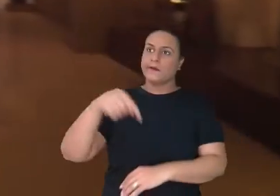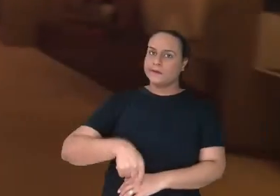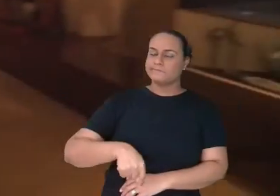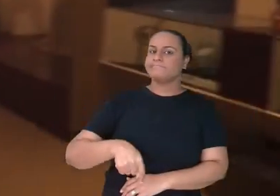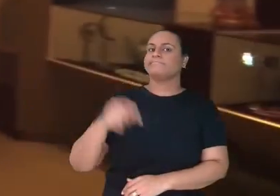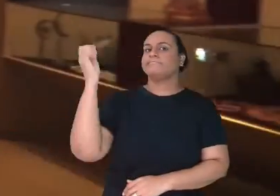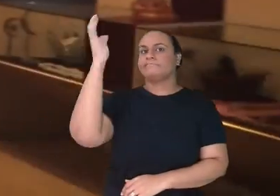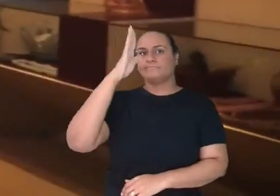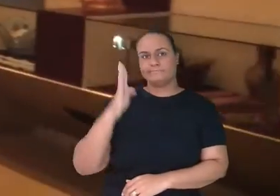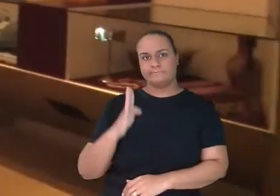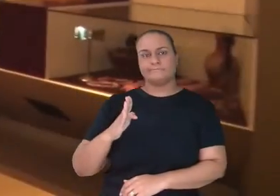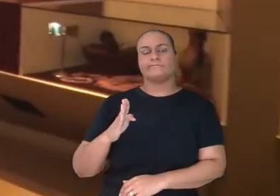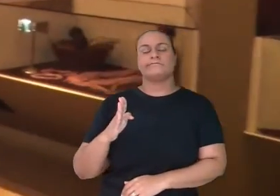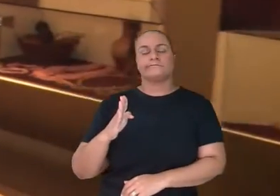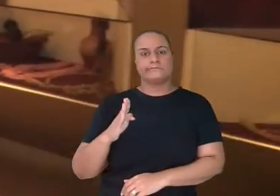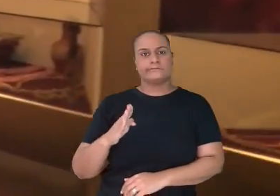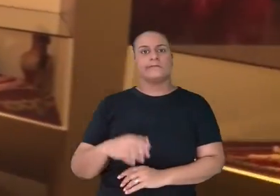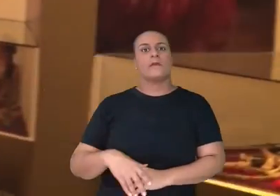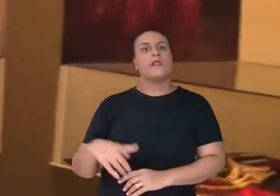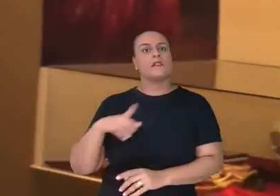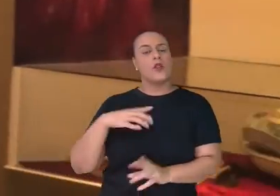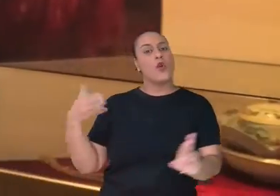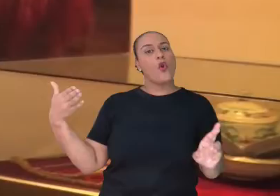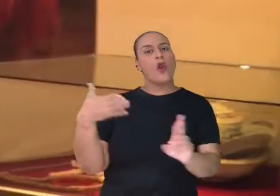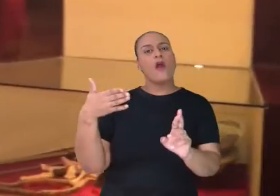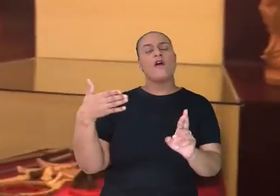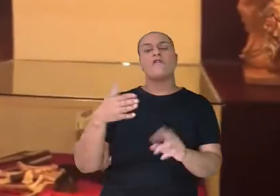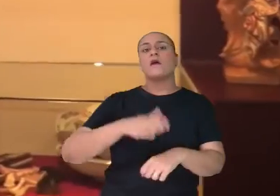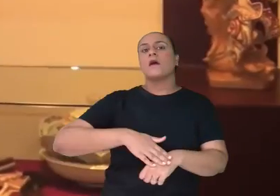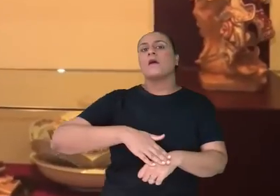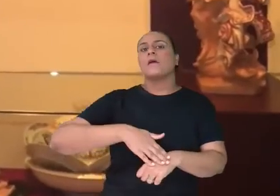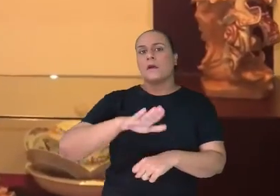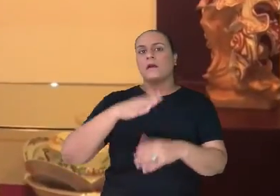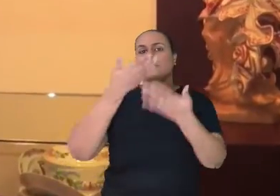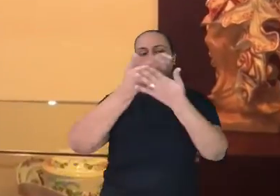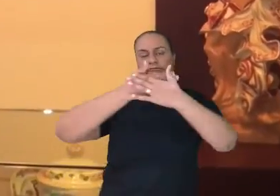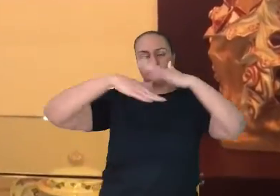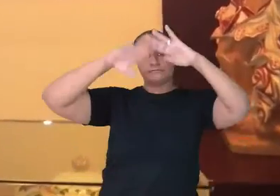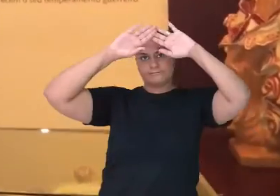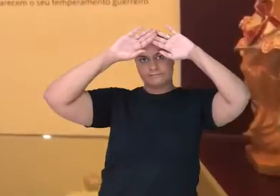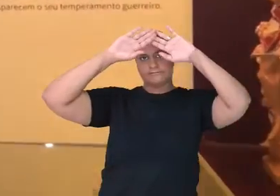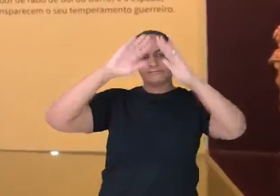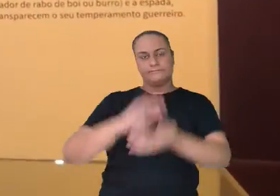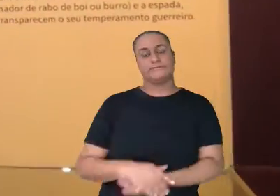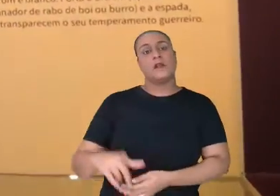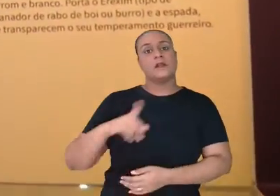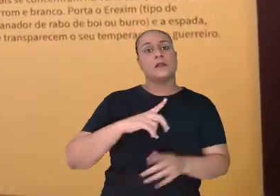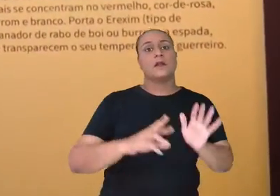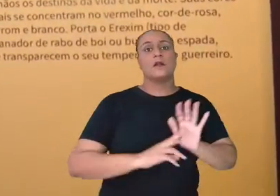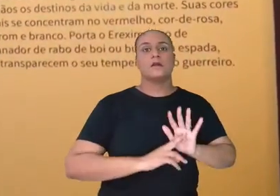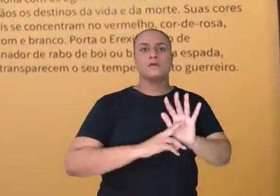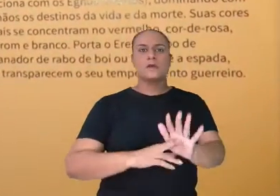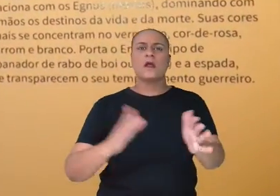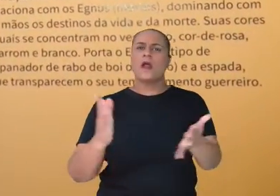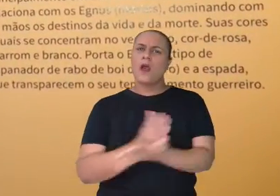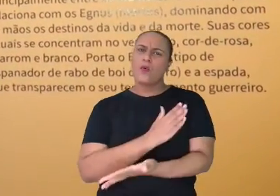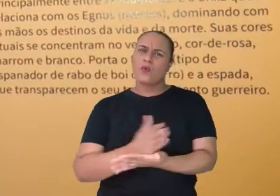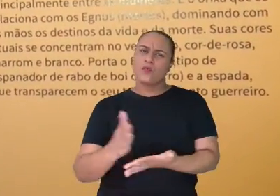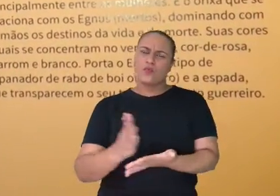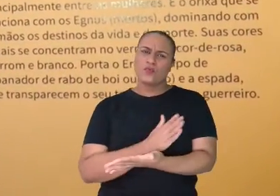tenha como referência maior a questão do culto aos orixás. Então aqui a gente tem a representação de alguns